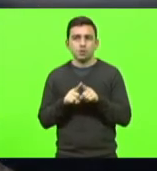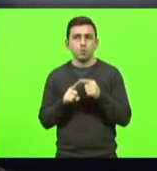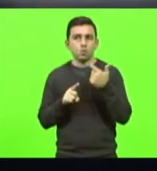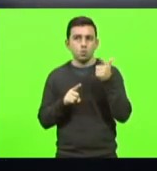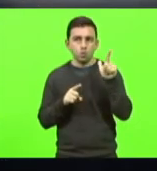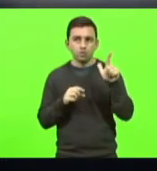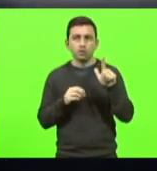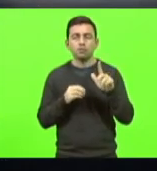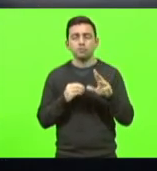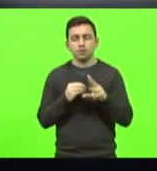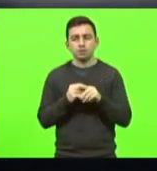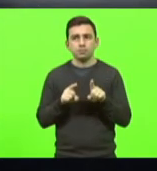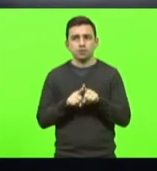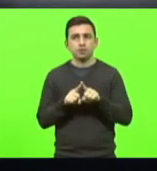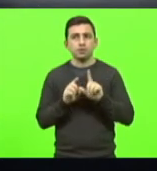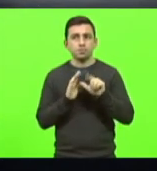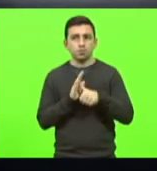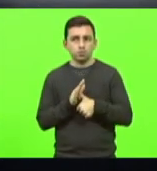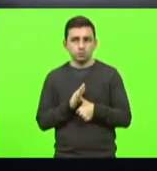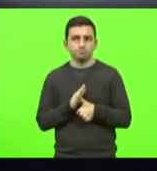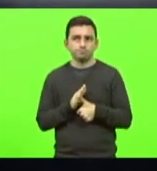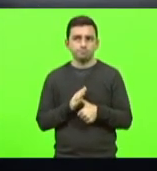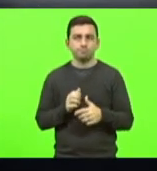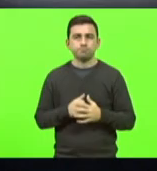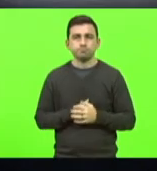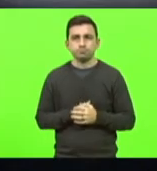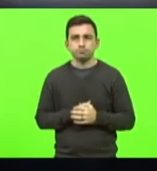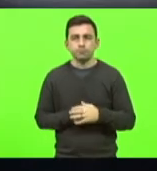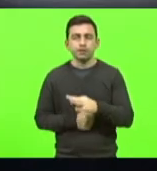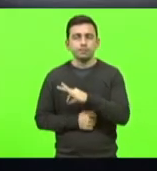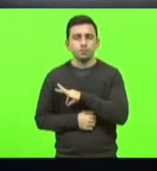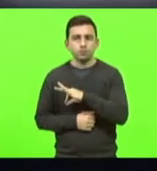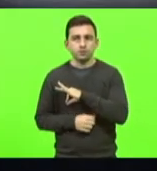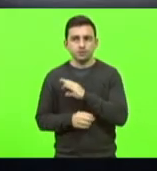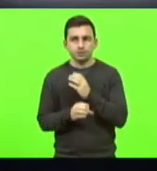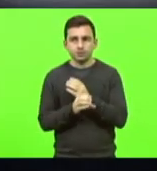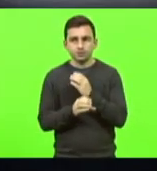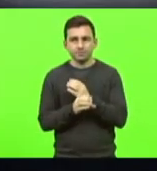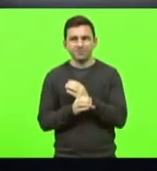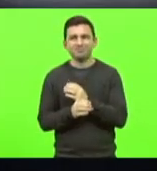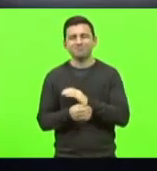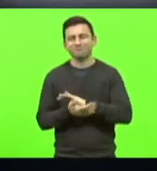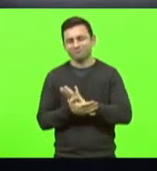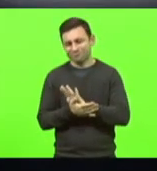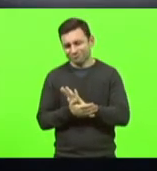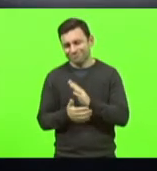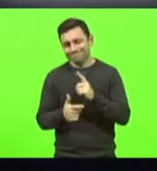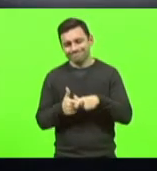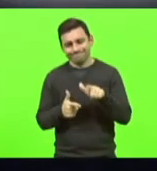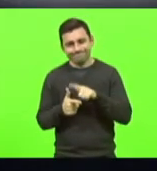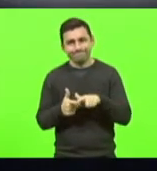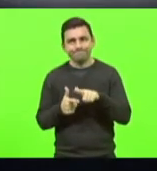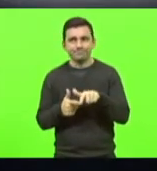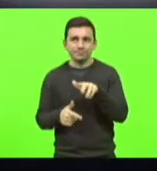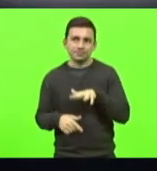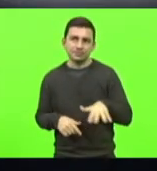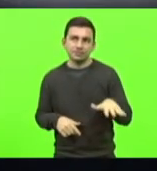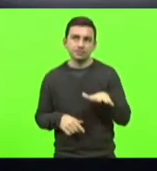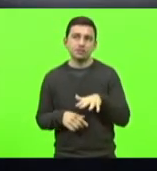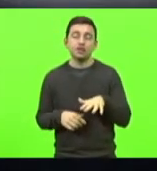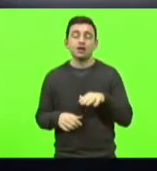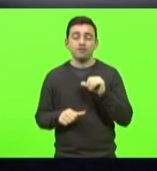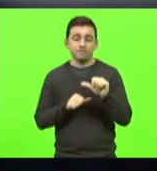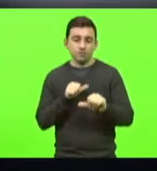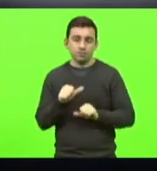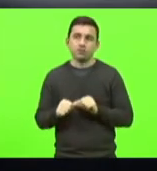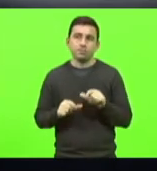pouco e a Polícia Civil de Santa Catarina foi maltratada por essa emenda e por essa reforma da Previdência